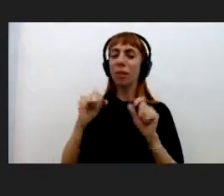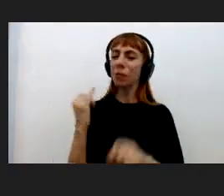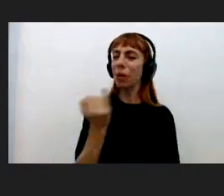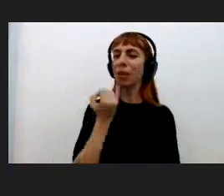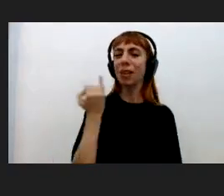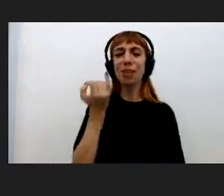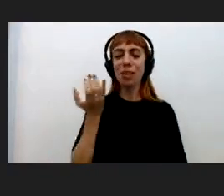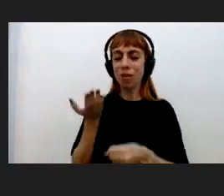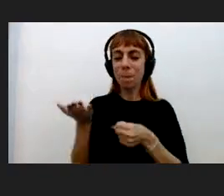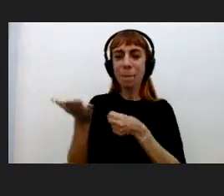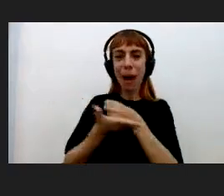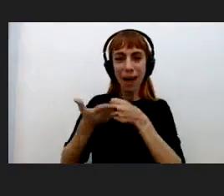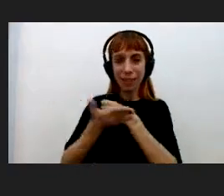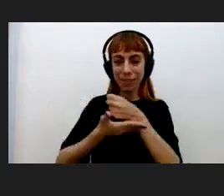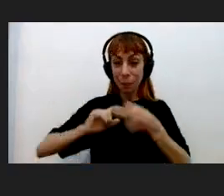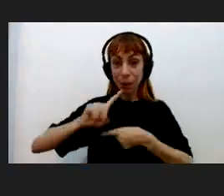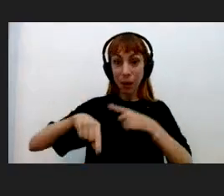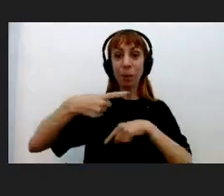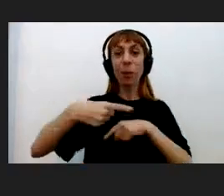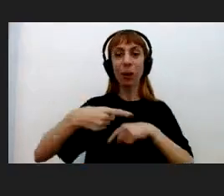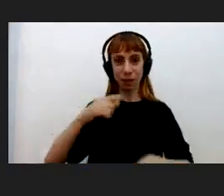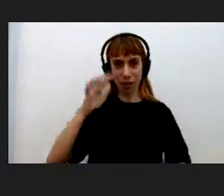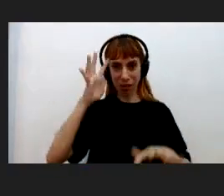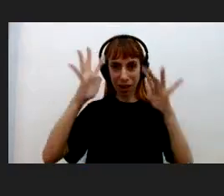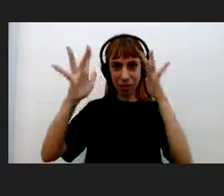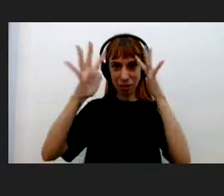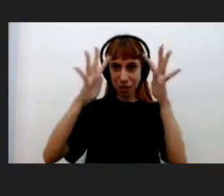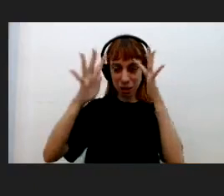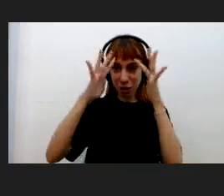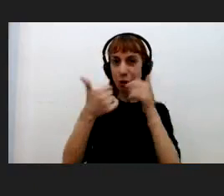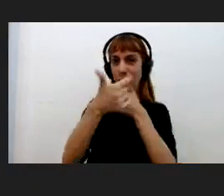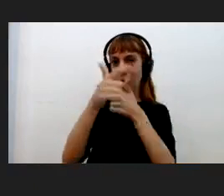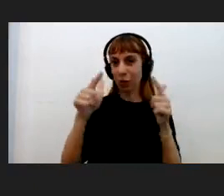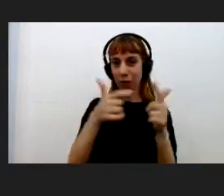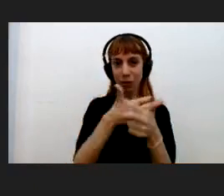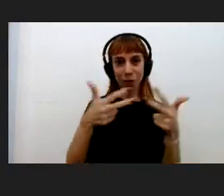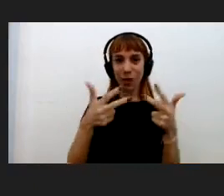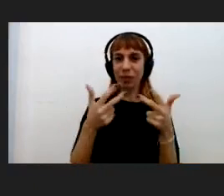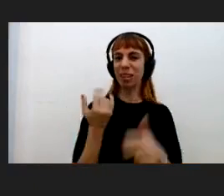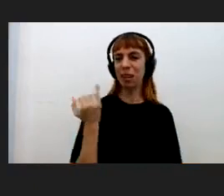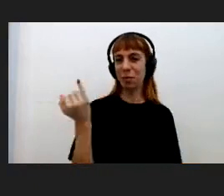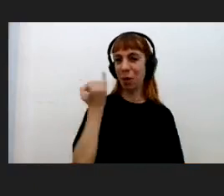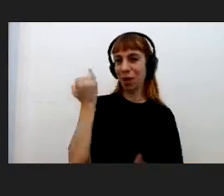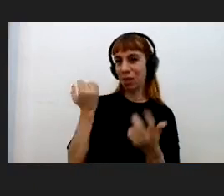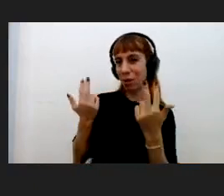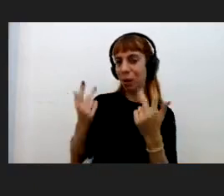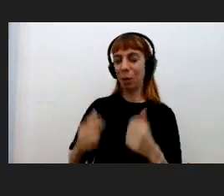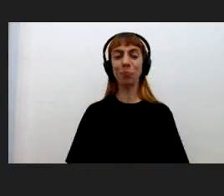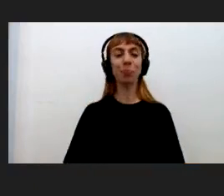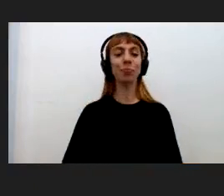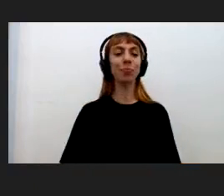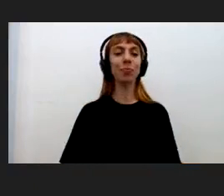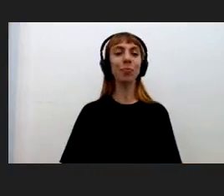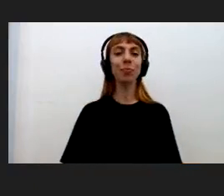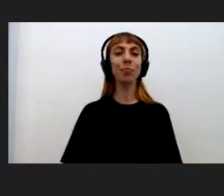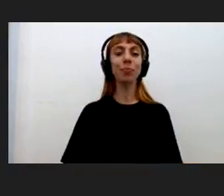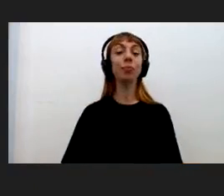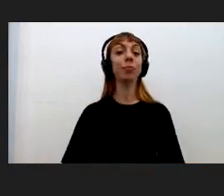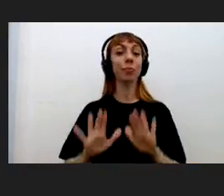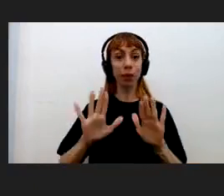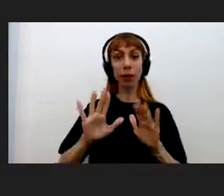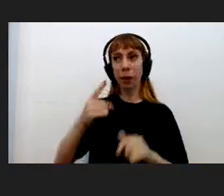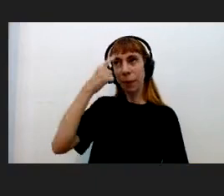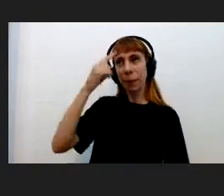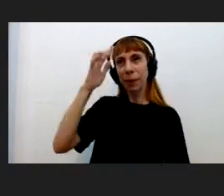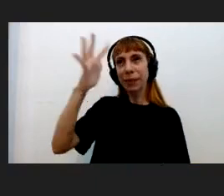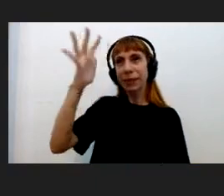todas as outras reflexões que a gente faz e que são igualmente importantes. Antes de pensar qualquer questão social, eu